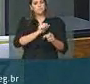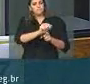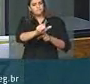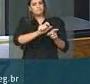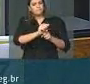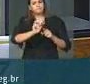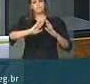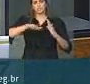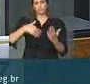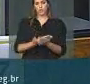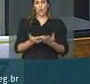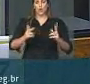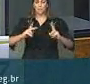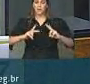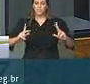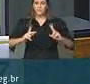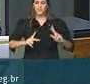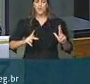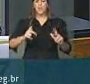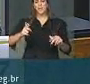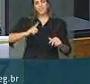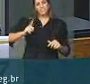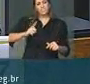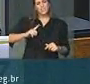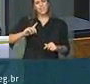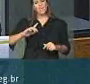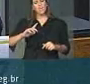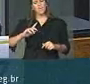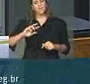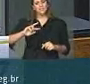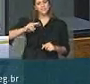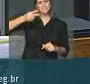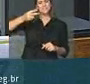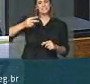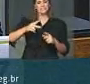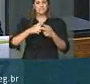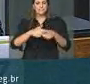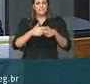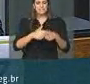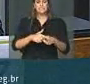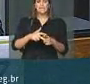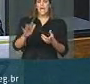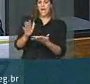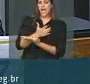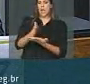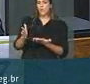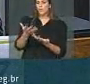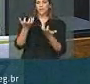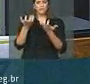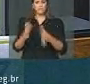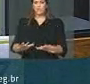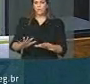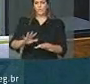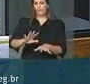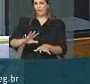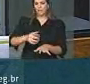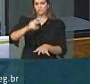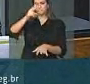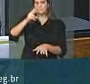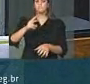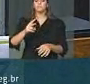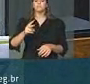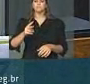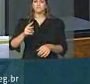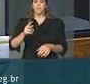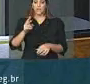particulares. Alguns setores defendiam o congelamento. O PPS, então,